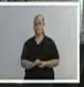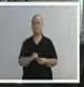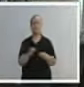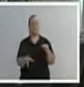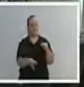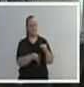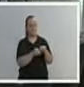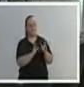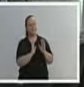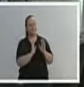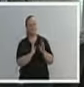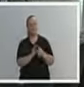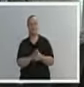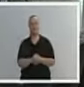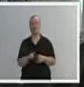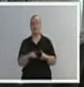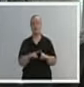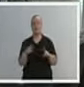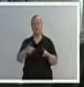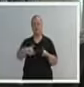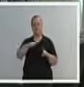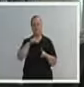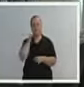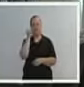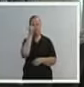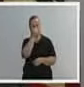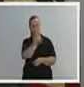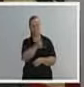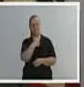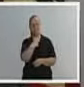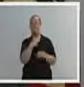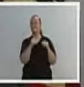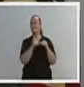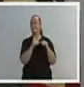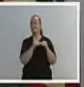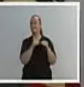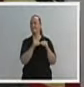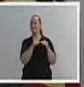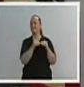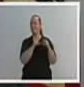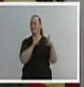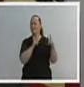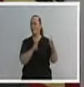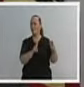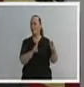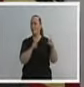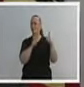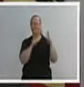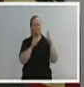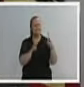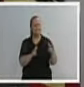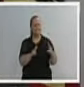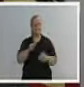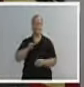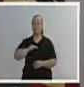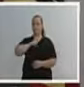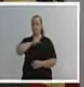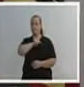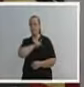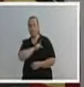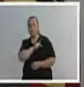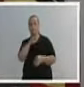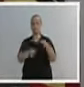antes eu quero dizer para o vereador Jefferson que eu concordo em número e gênero, é exatamente isso. o Ministério Público, o Judiciário, eles têm